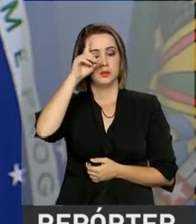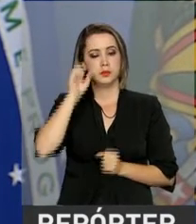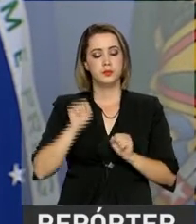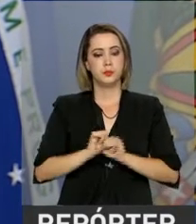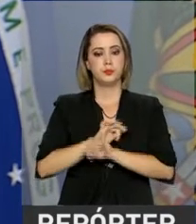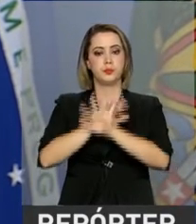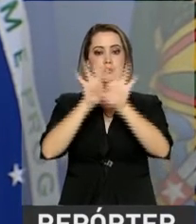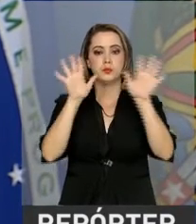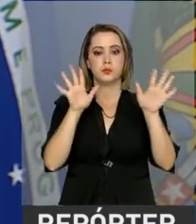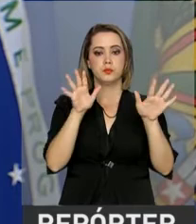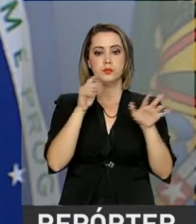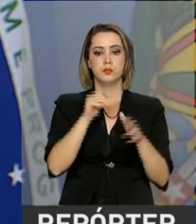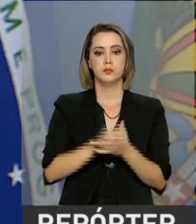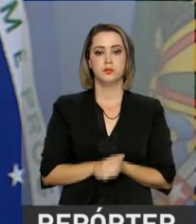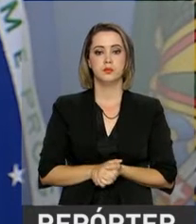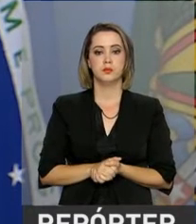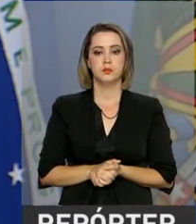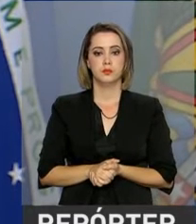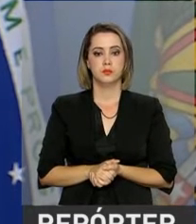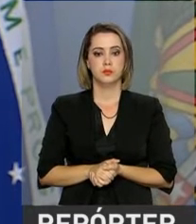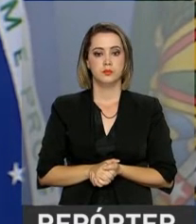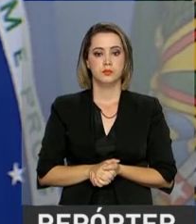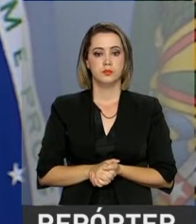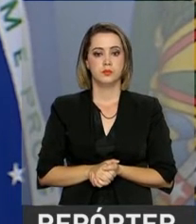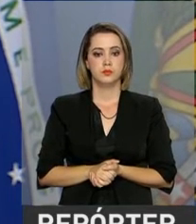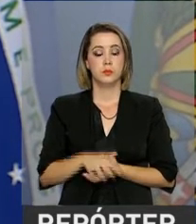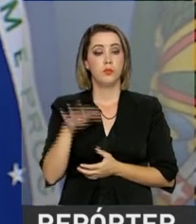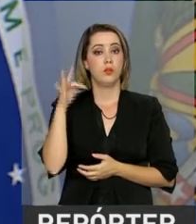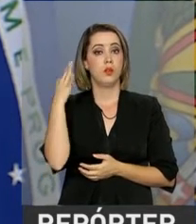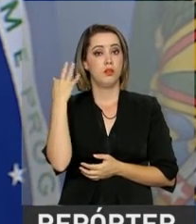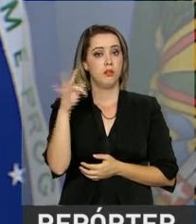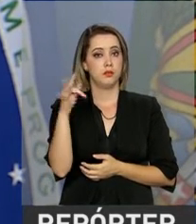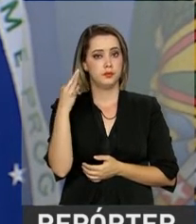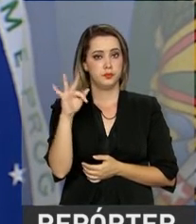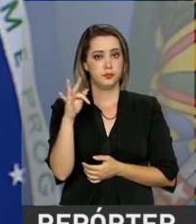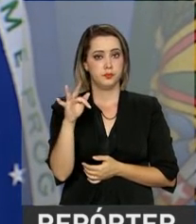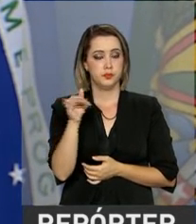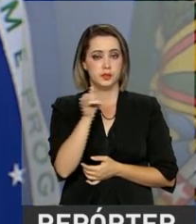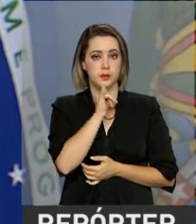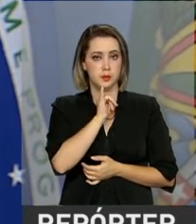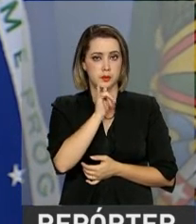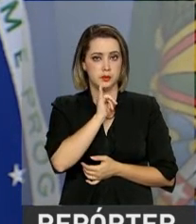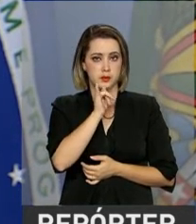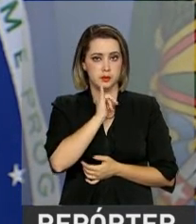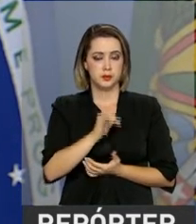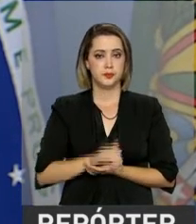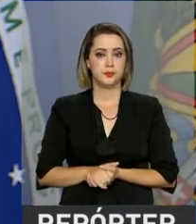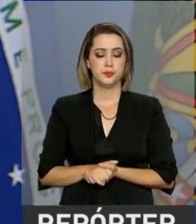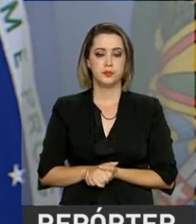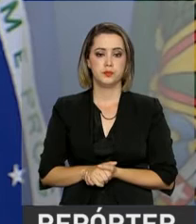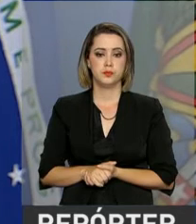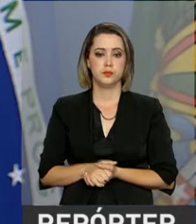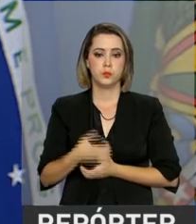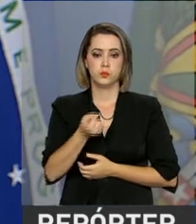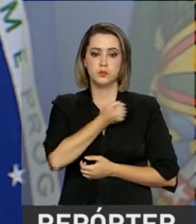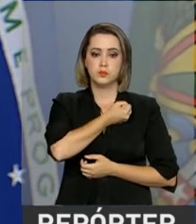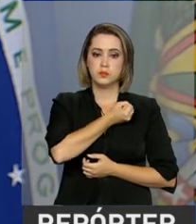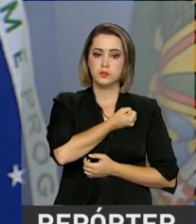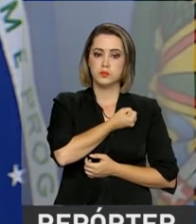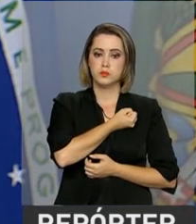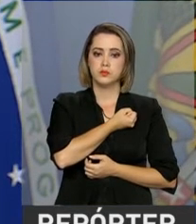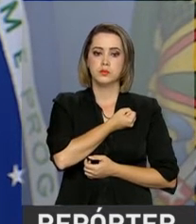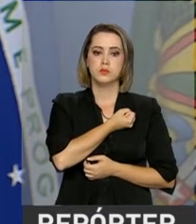claro em fevereiro por exemplo o número